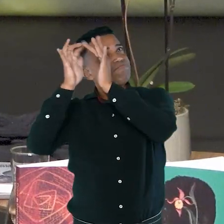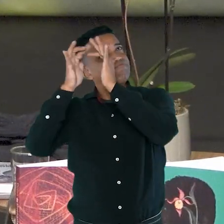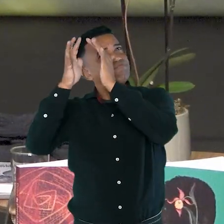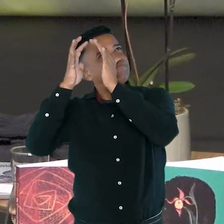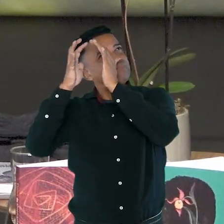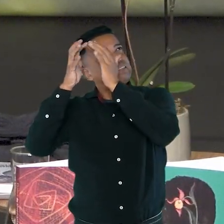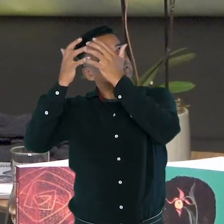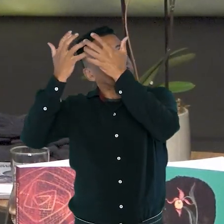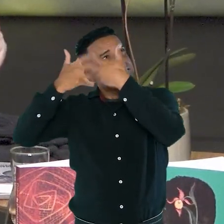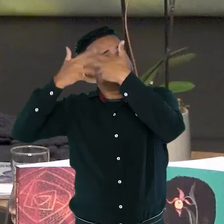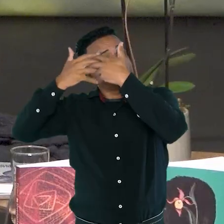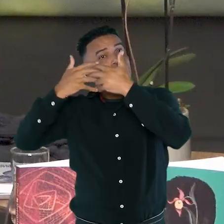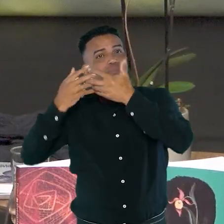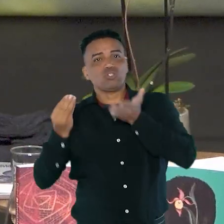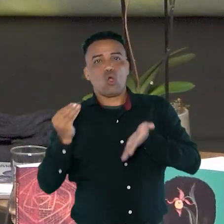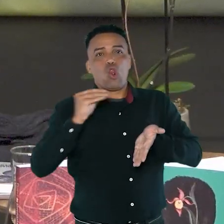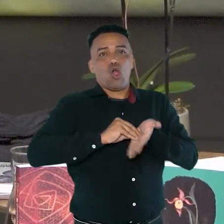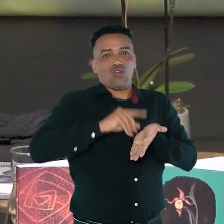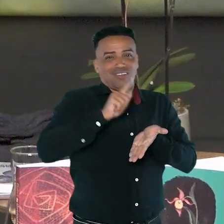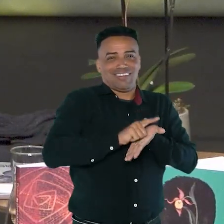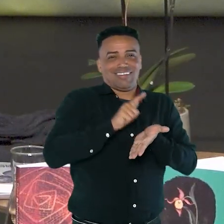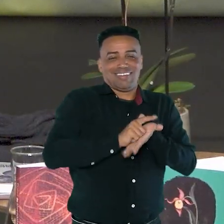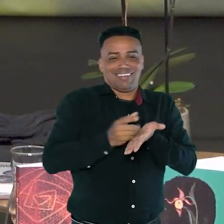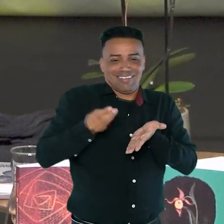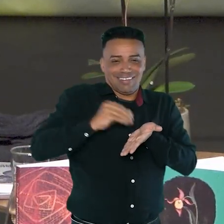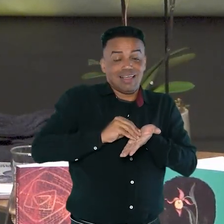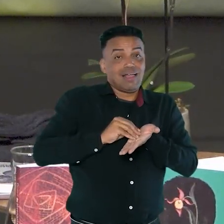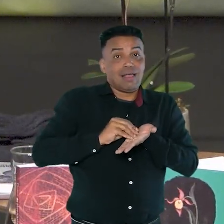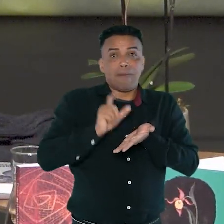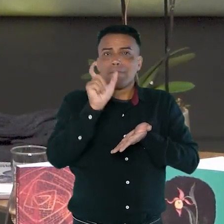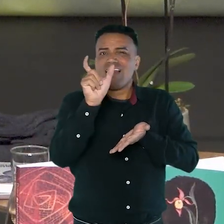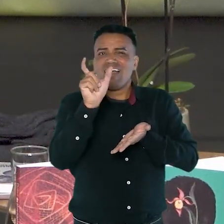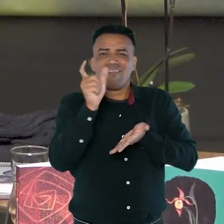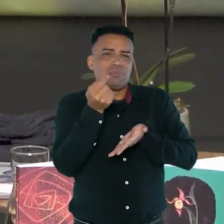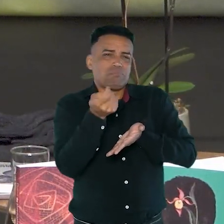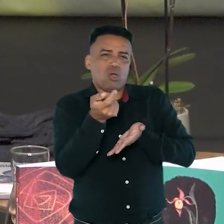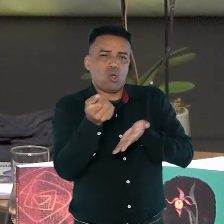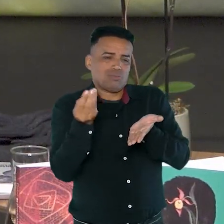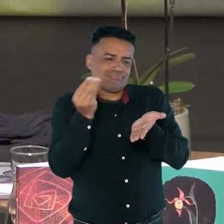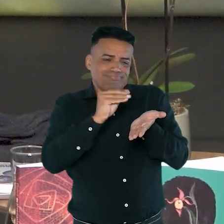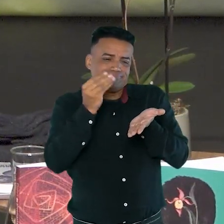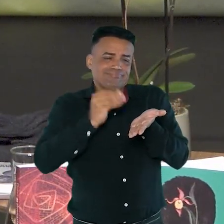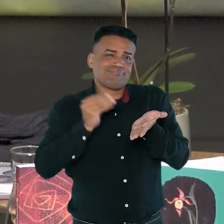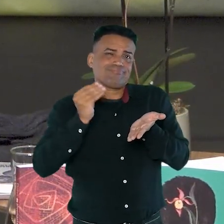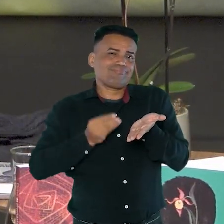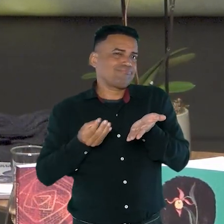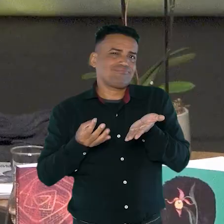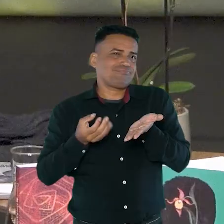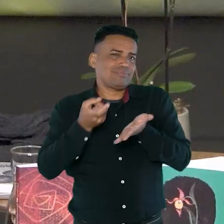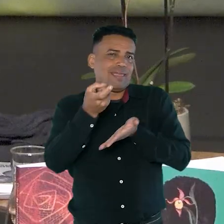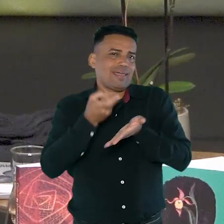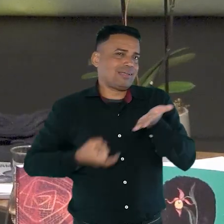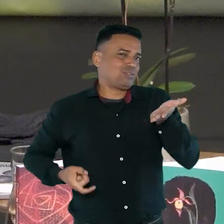papel. E não tem tempo. E eu gosto de usar menos palavras possíveis.